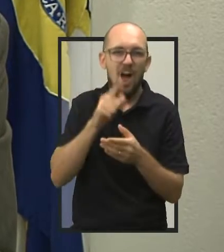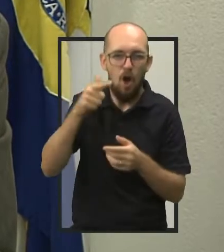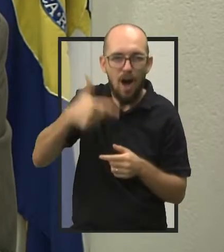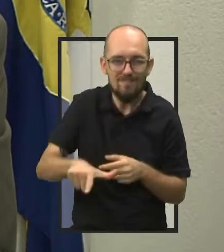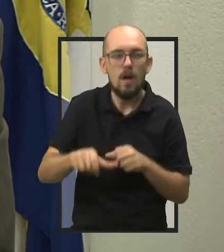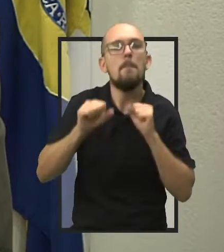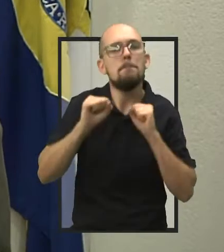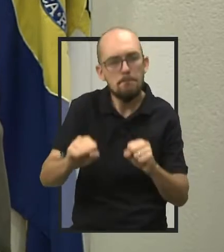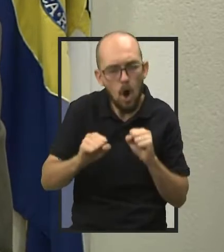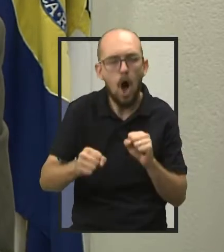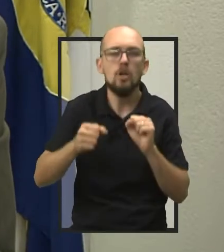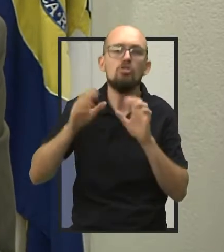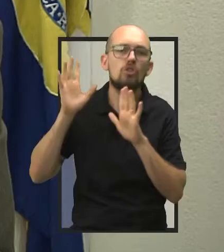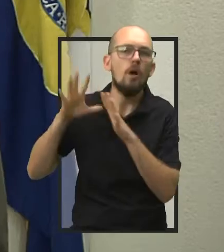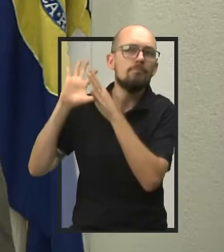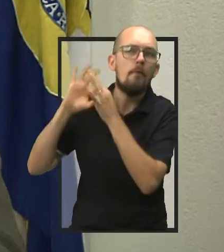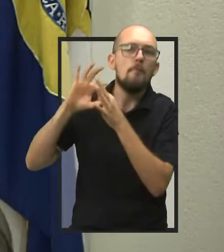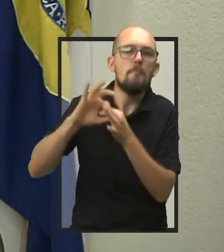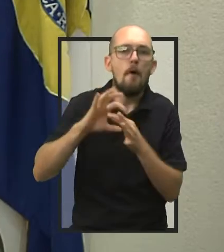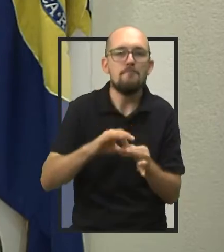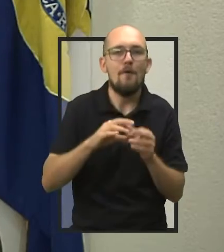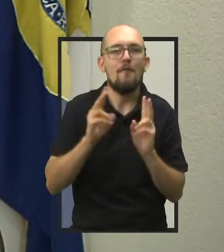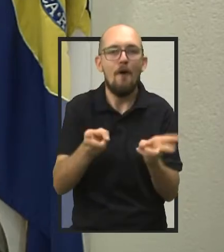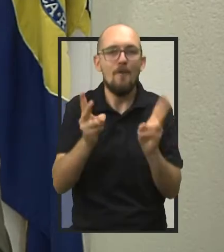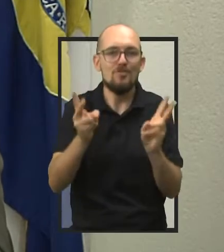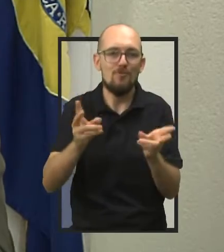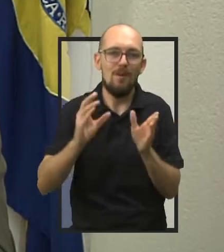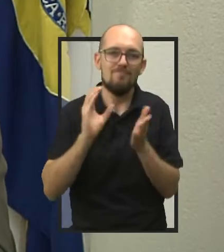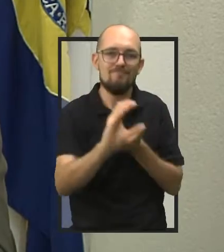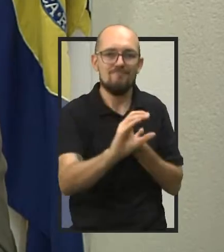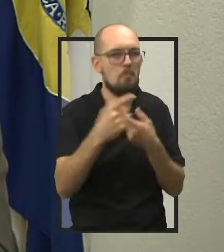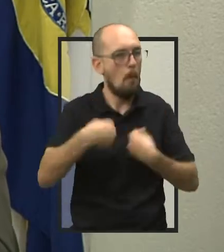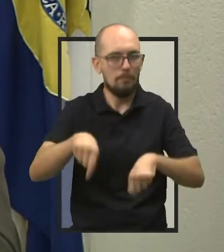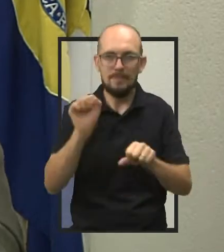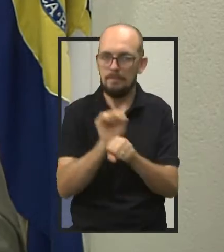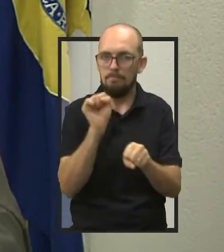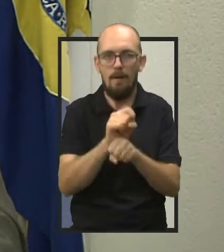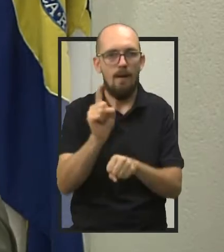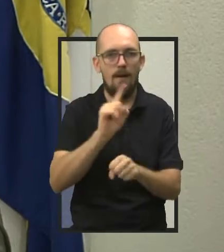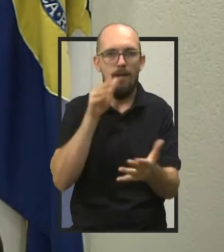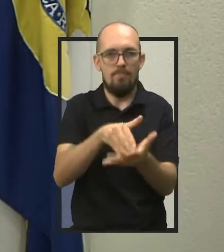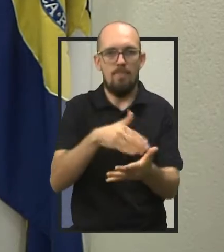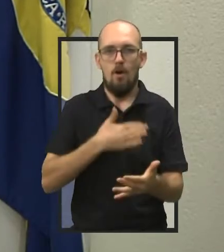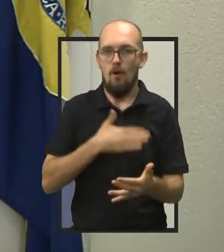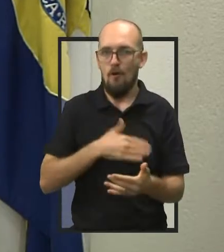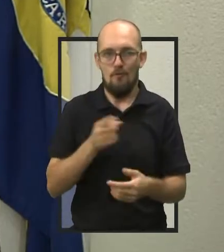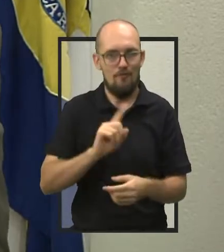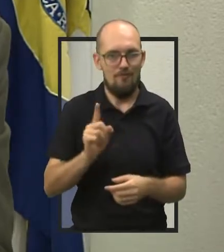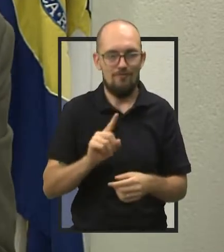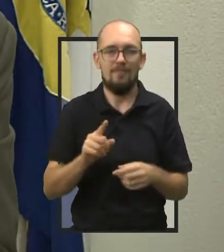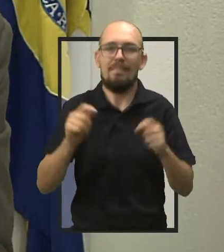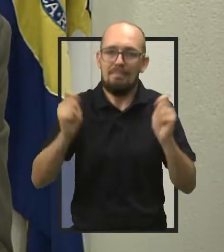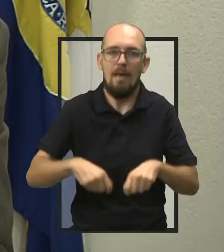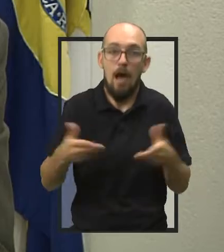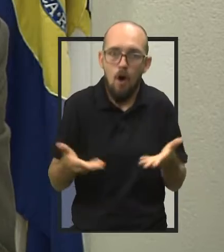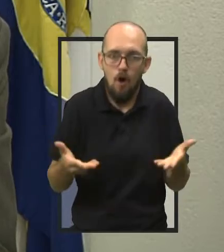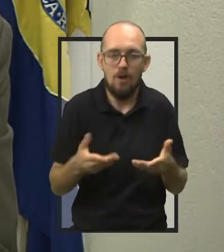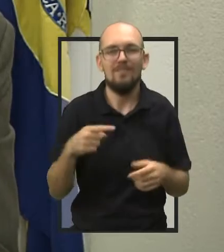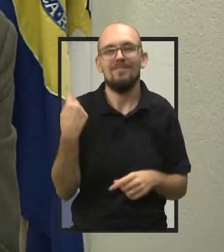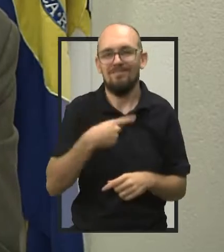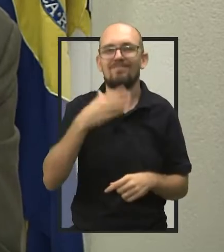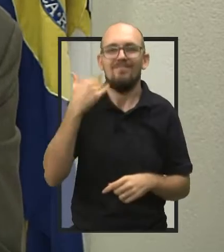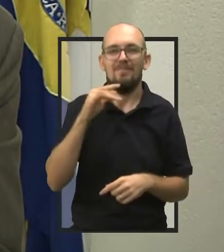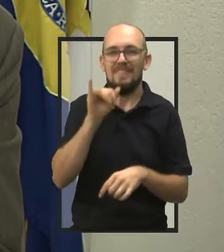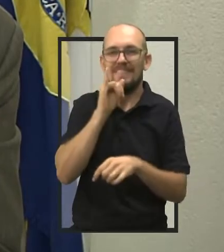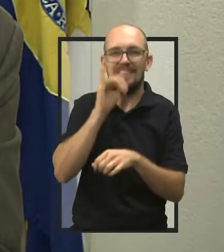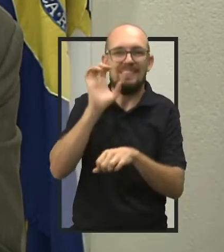podem aí distribuir, talvez, uma parte desses recursos. Nós sabemos, por exemplo, no estado de São Paulo, muitas cidades do